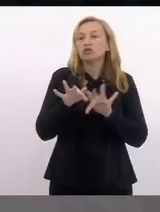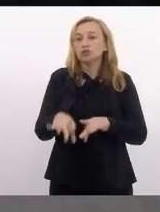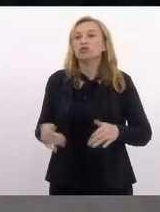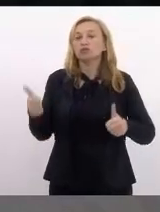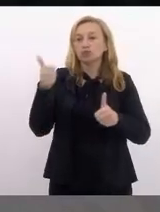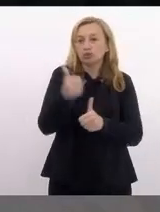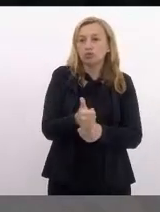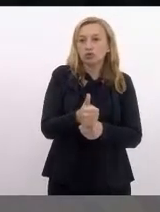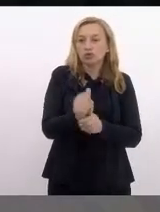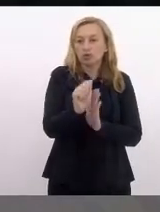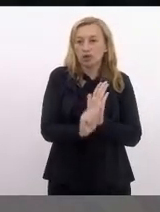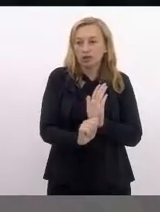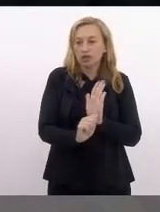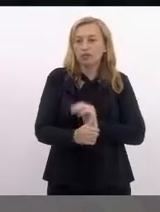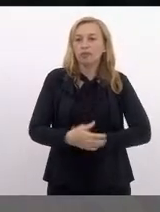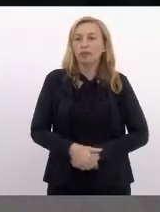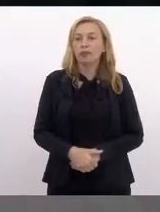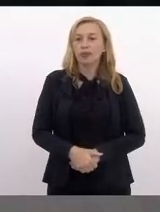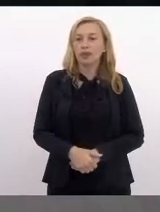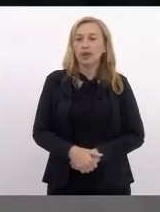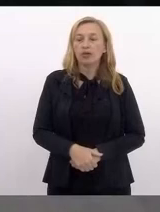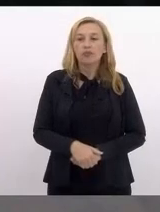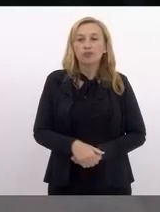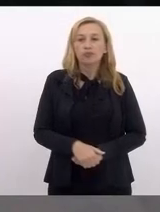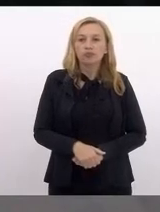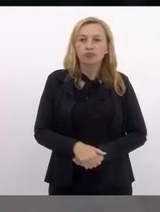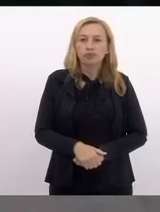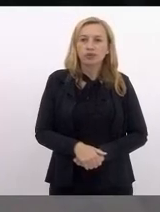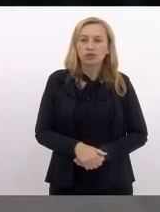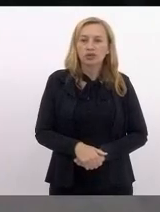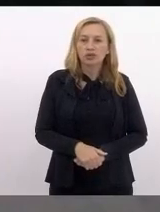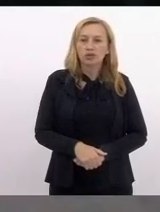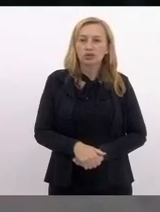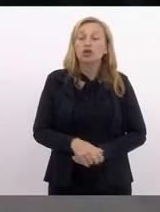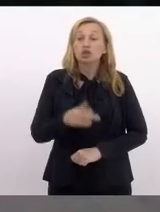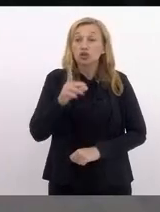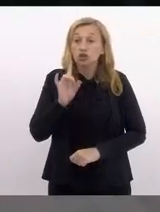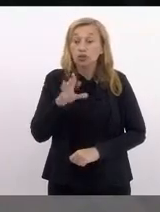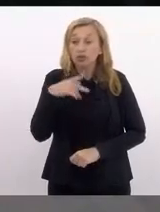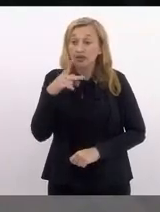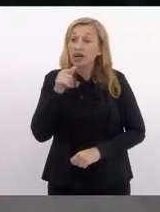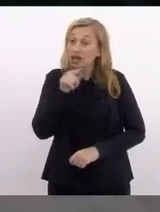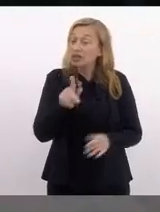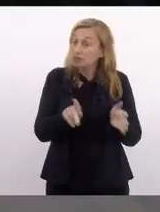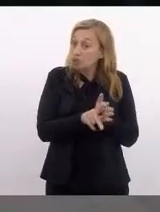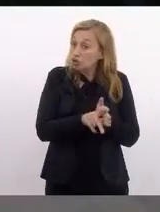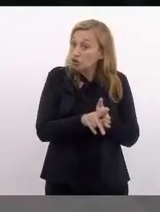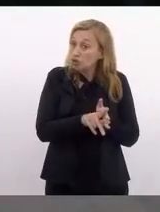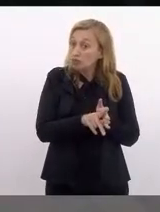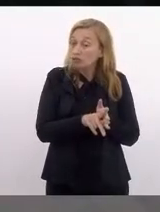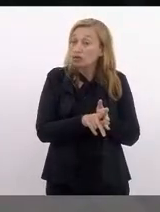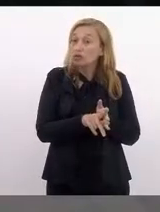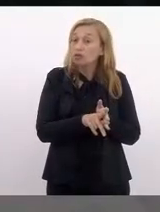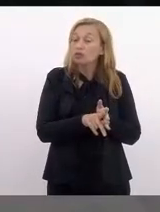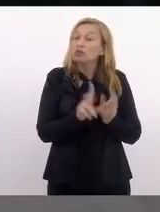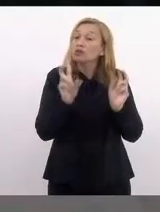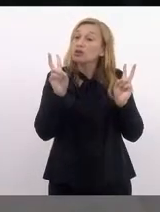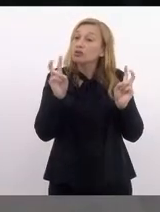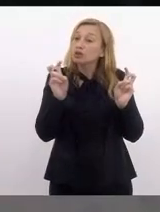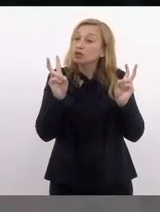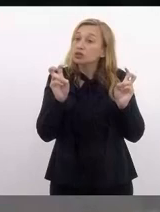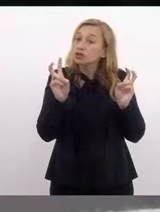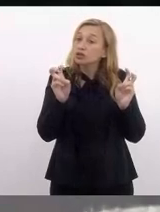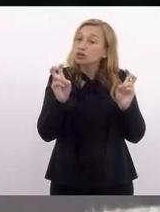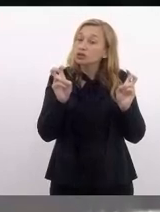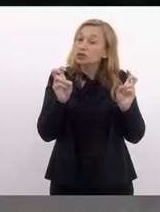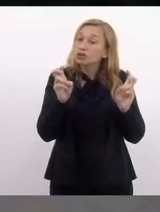substitutivo pedindo forma final de redação é só para dizer que este projeto trata sobre a questão